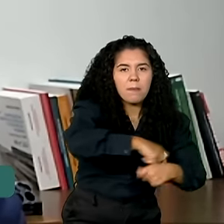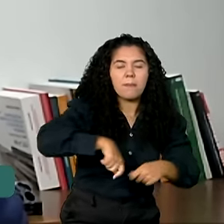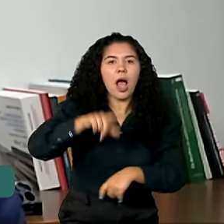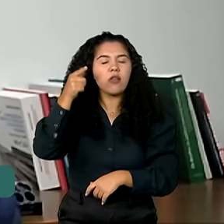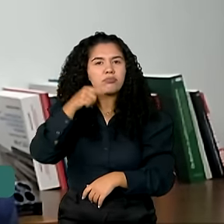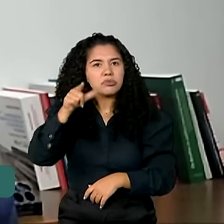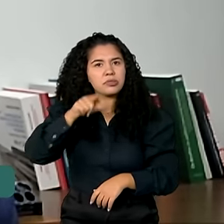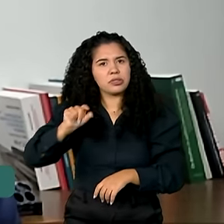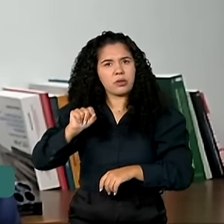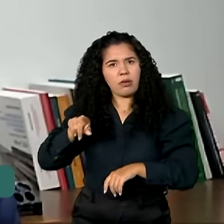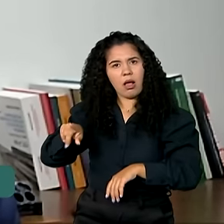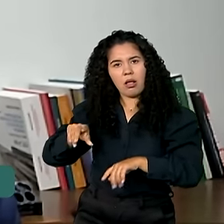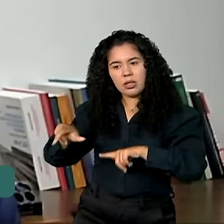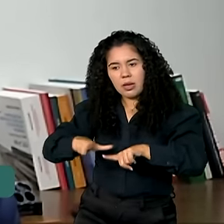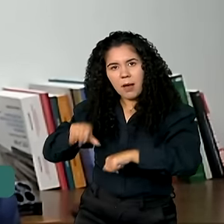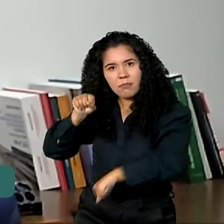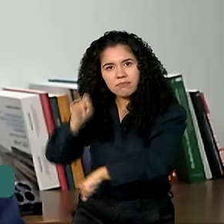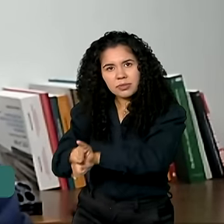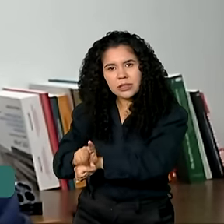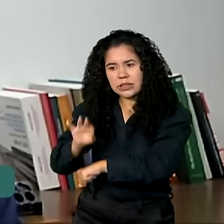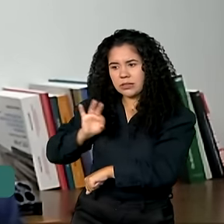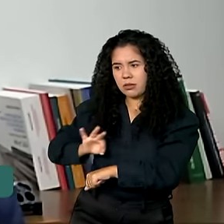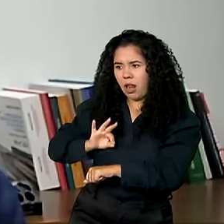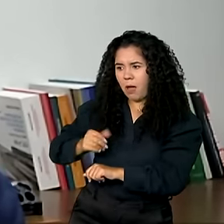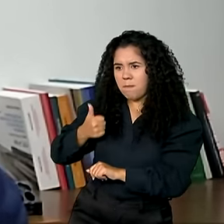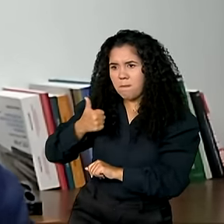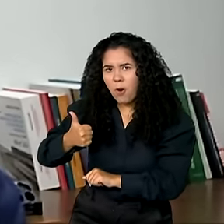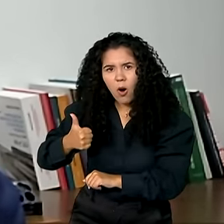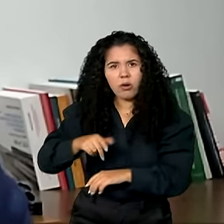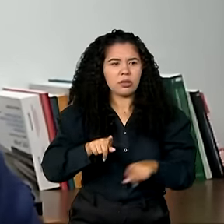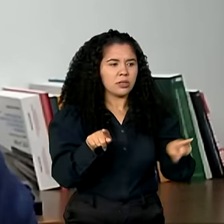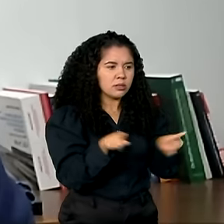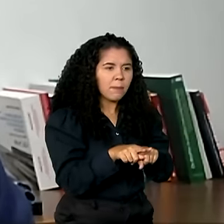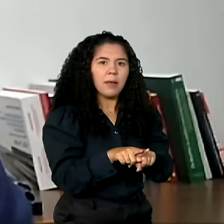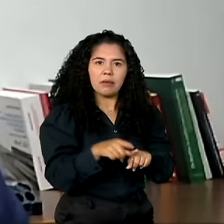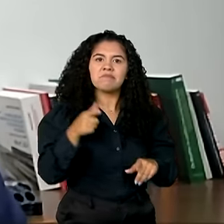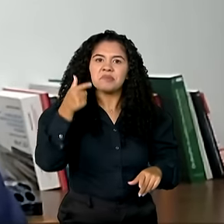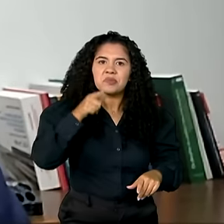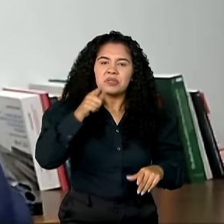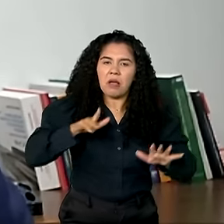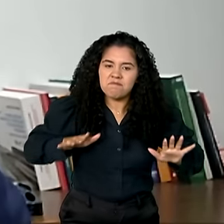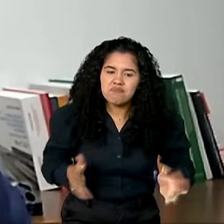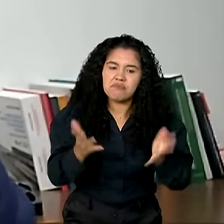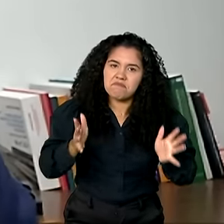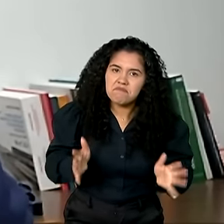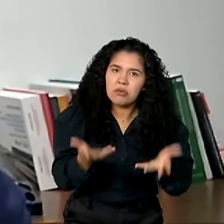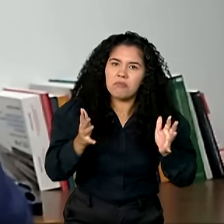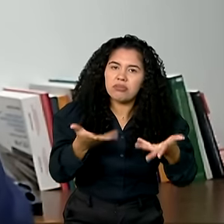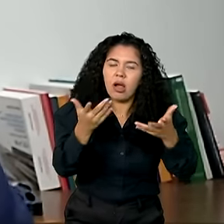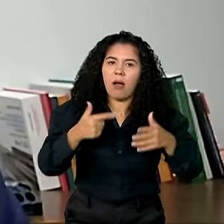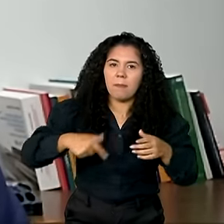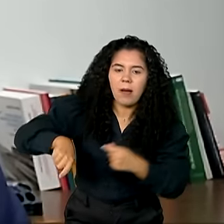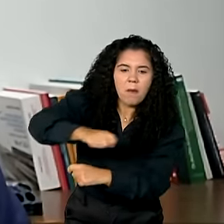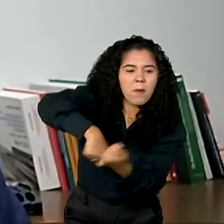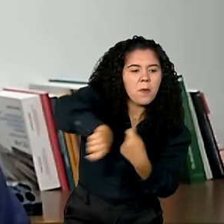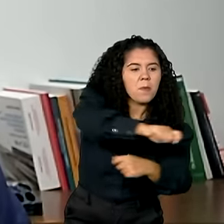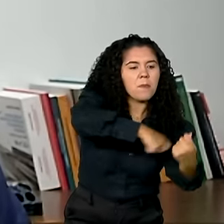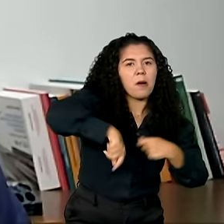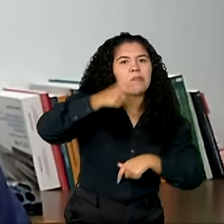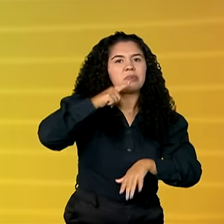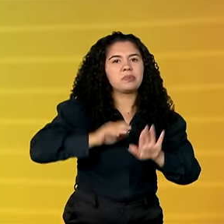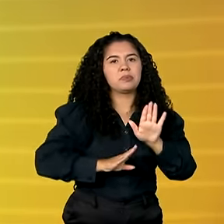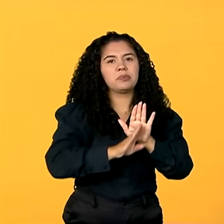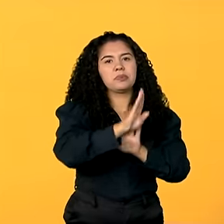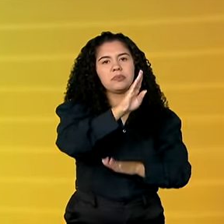de alta qualificação e alta renda, você fortalece mais ainda o mercado interno para ter um crescimento mais